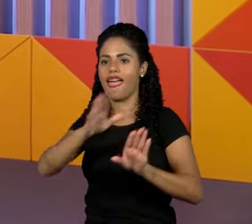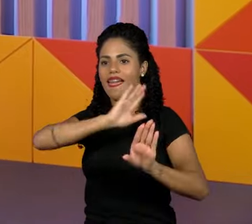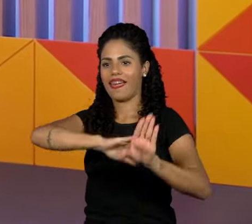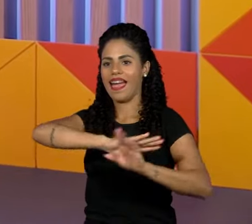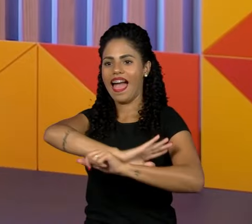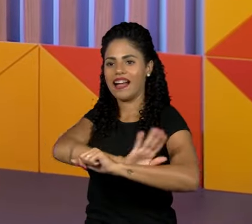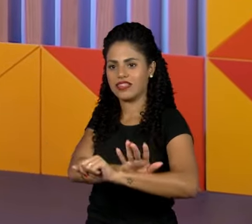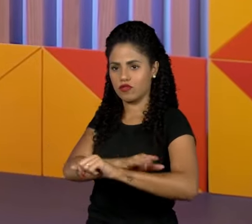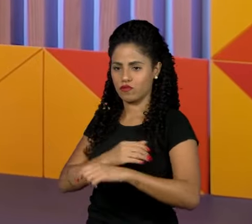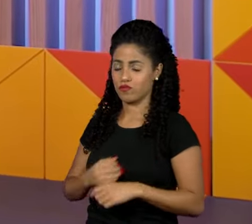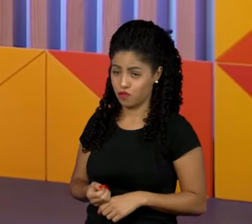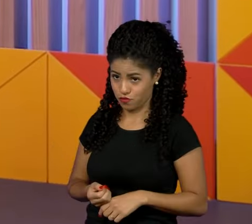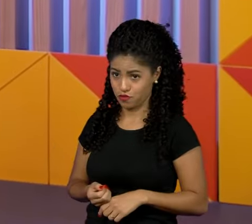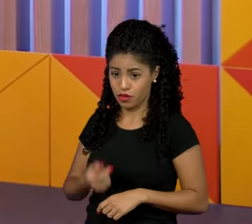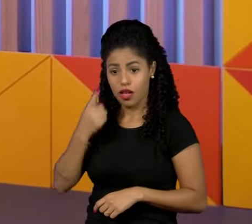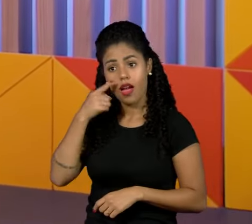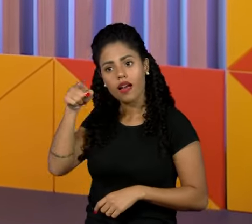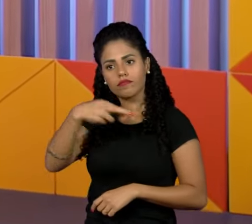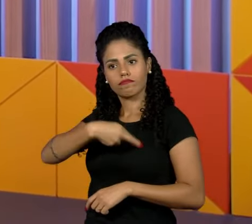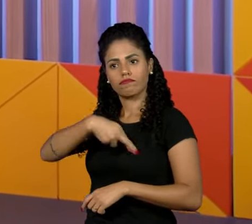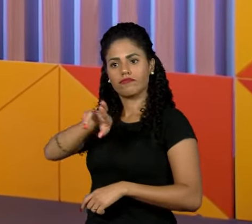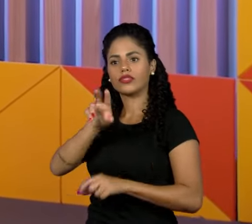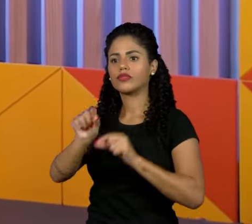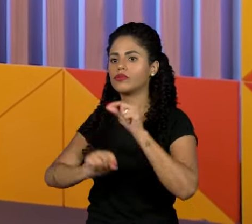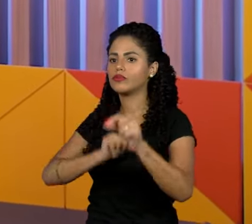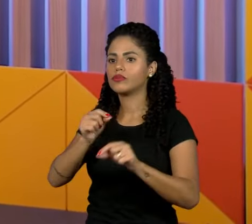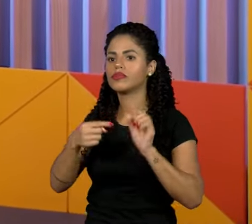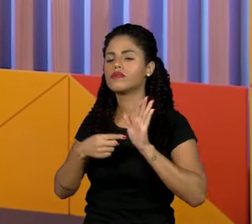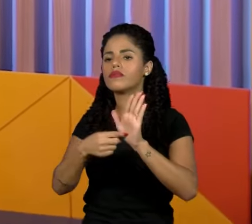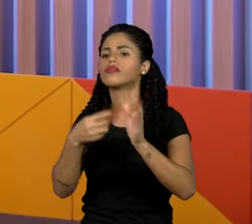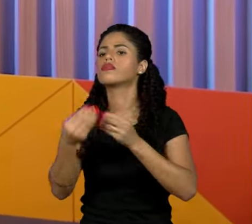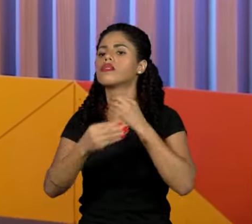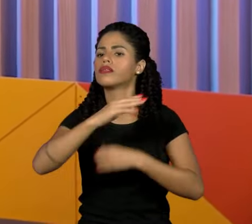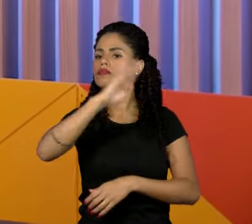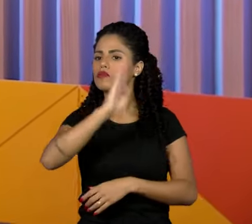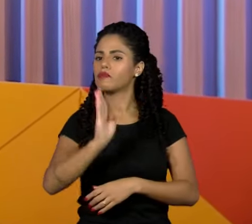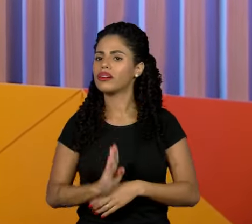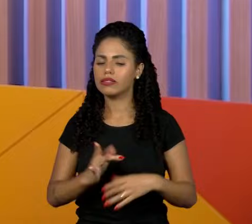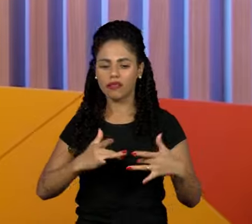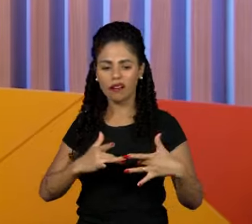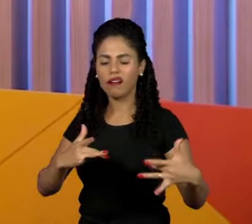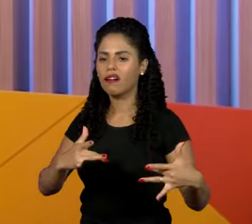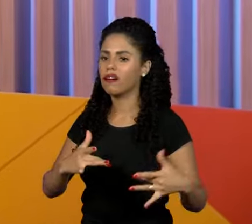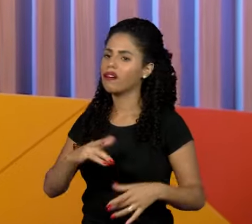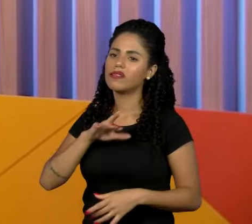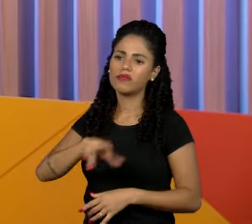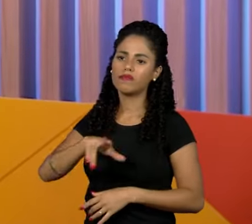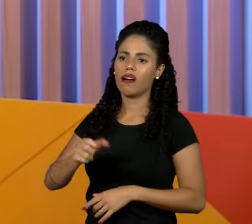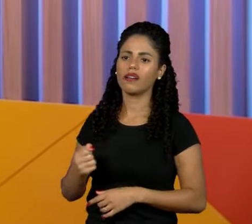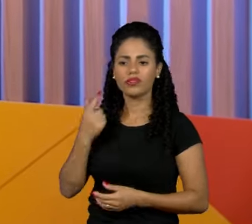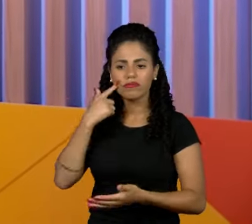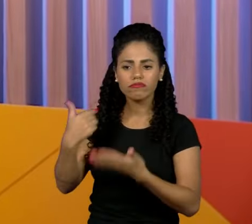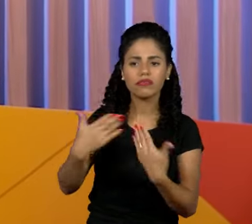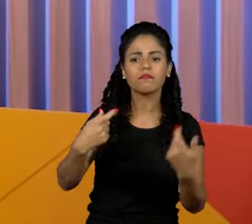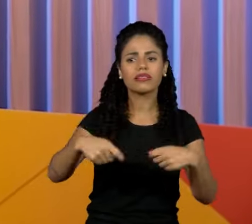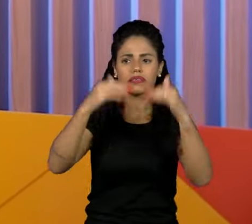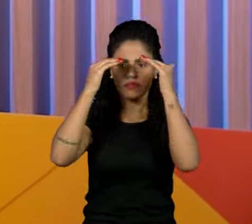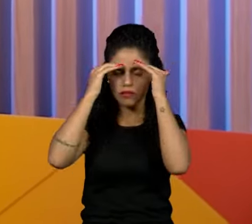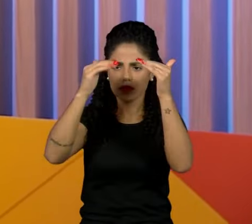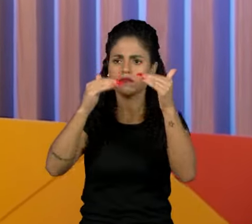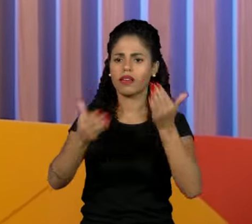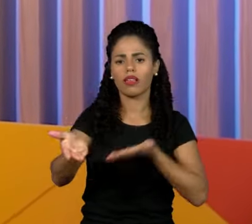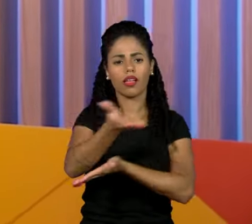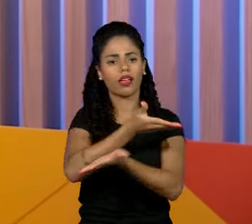religioso. Essas religiões, elas desvelam o quanto o Brasil não é cordial, como a gente vem discutindo, né? Elas